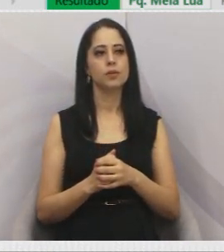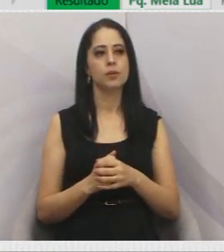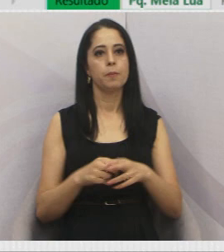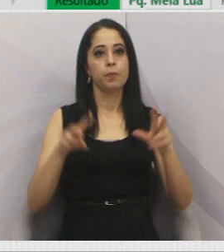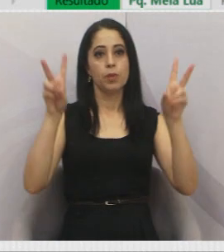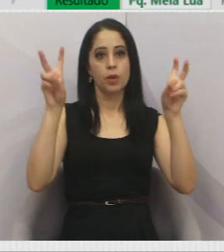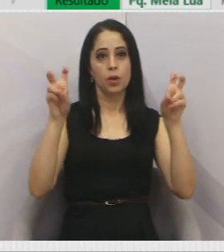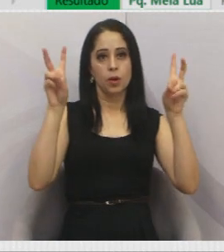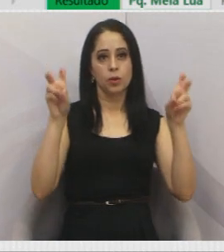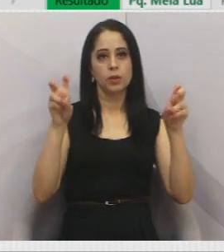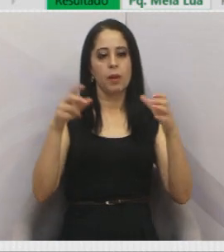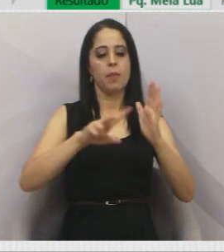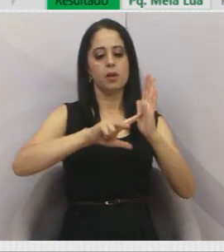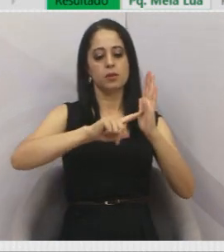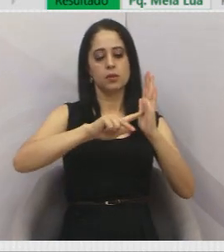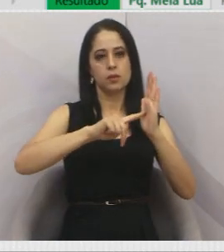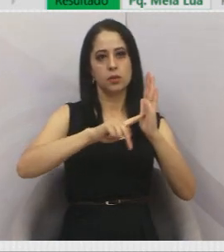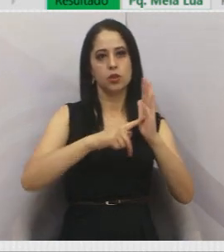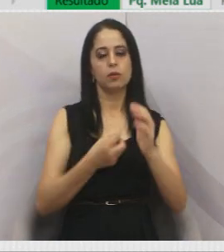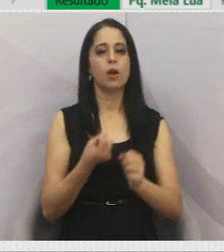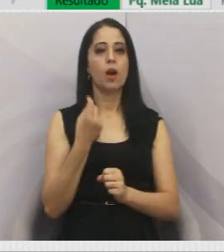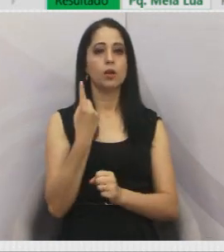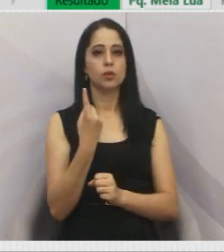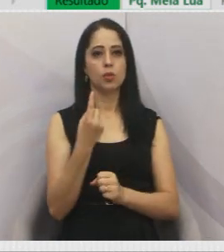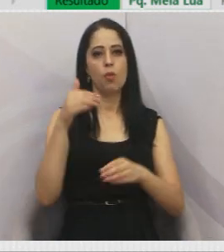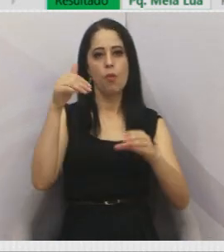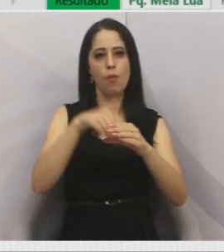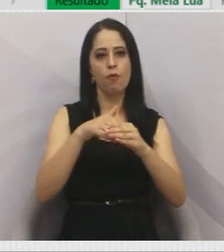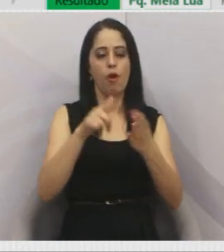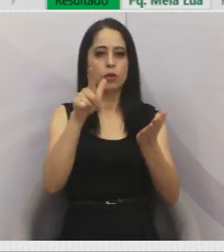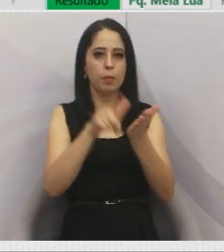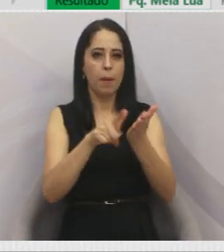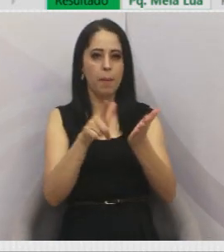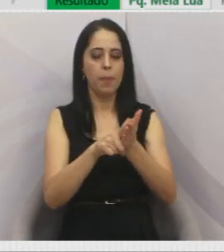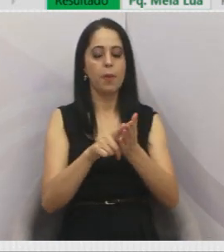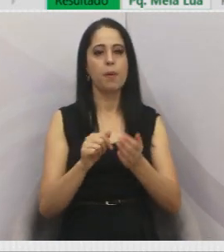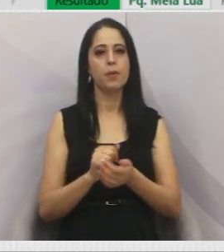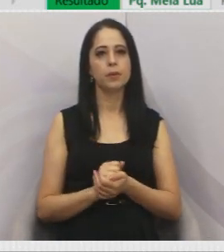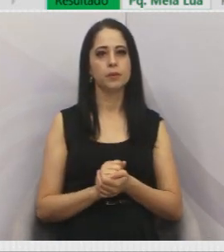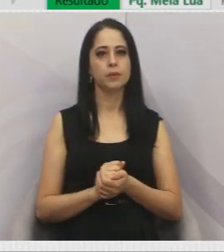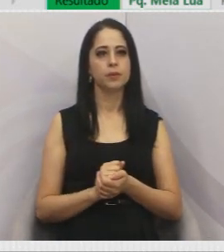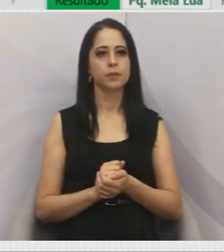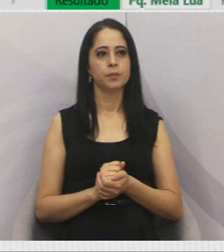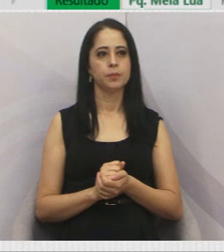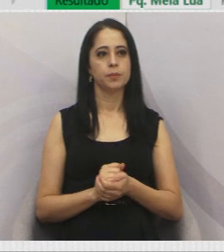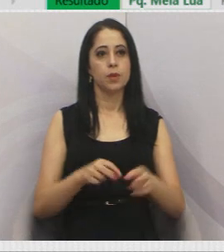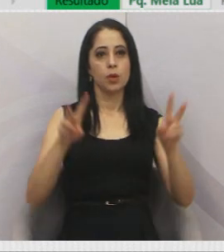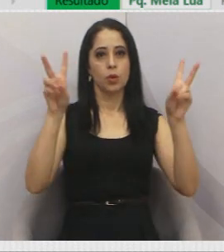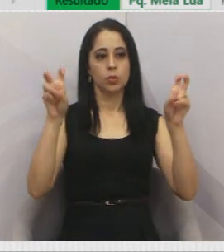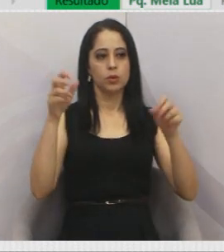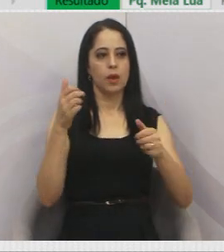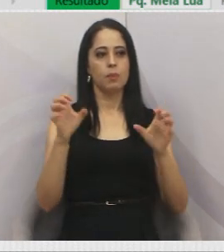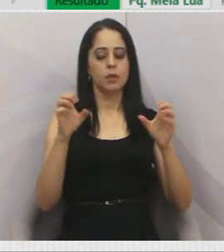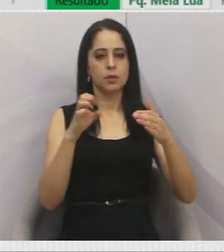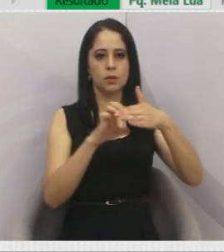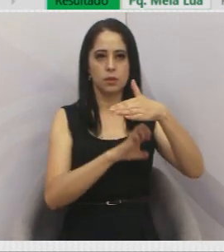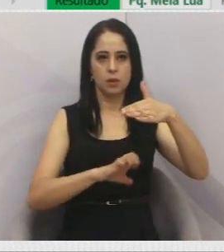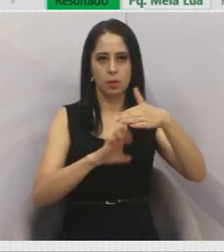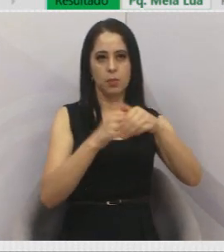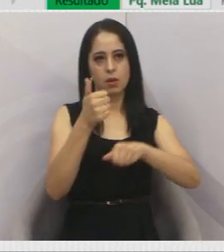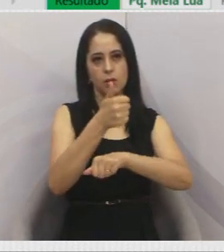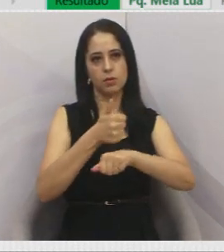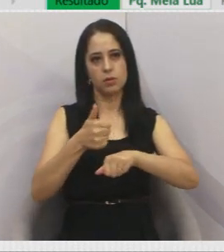Segmento entidade de classe sindical. Um voto para o Sindicato dos Papeleiros. Segmento empresas e ou entidades